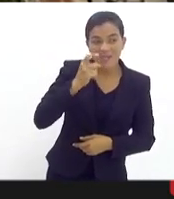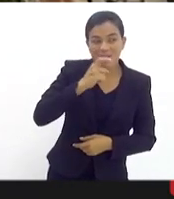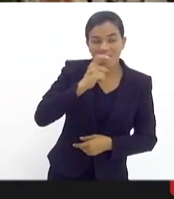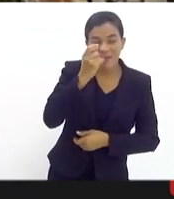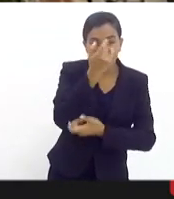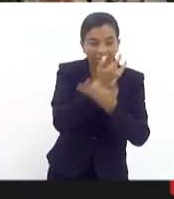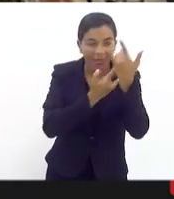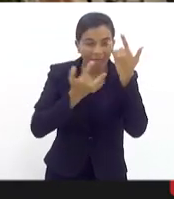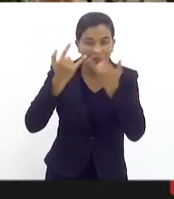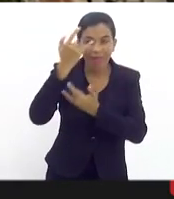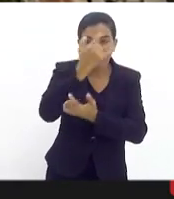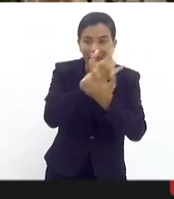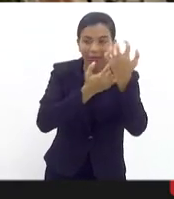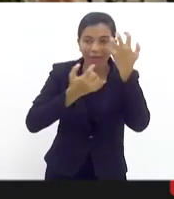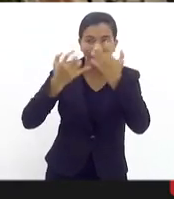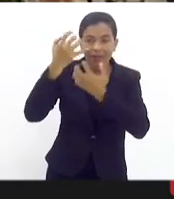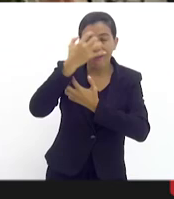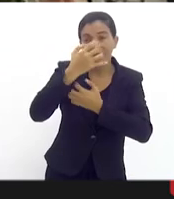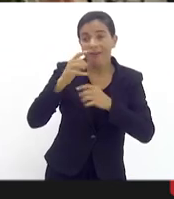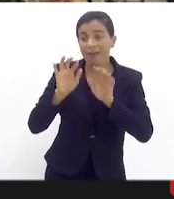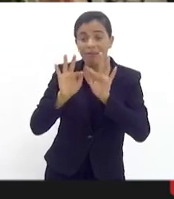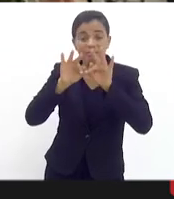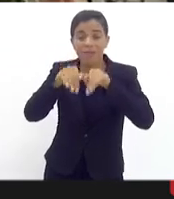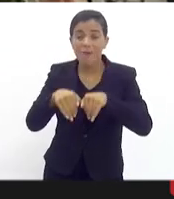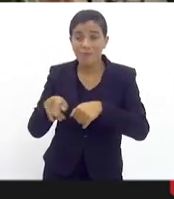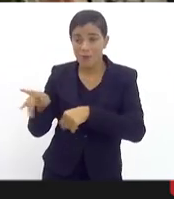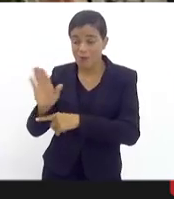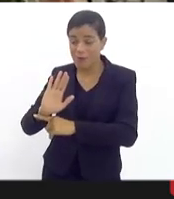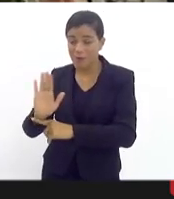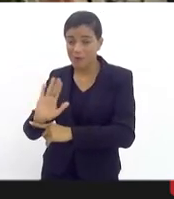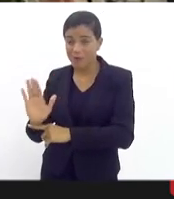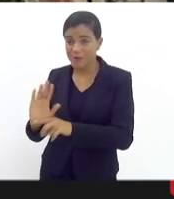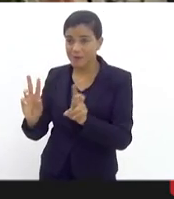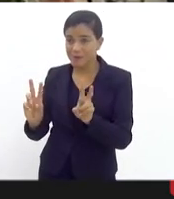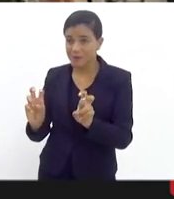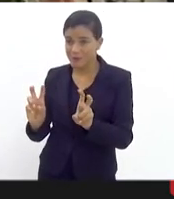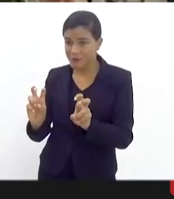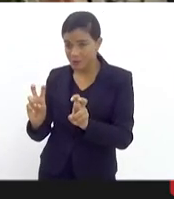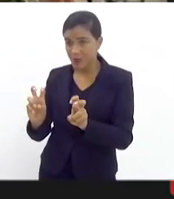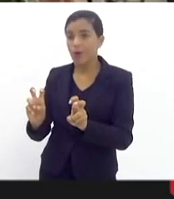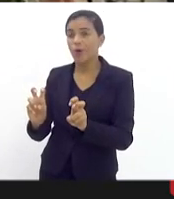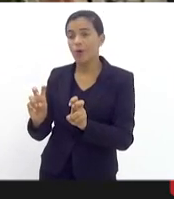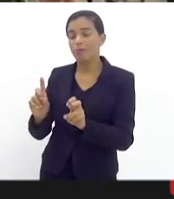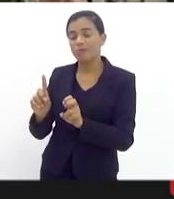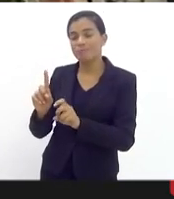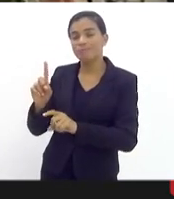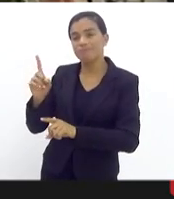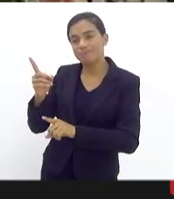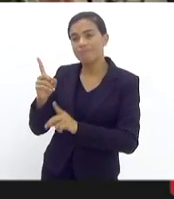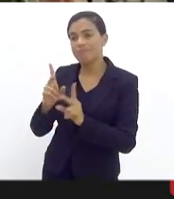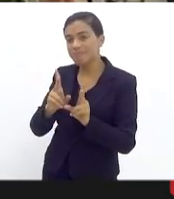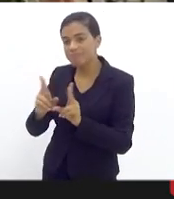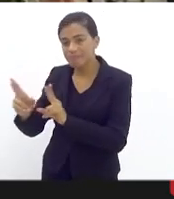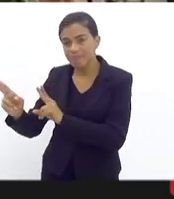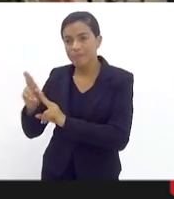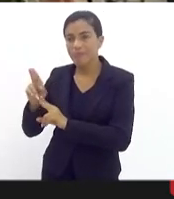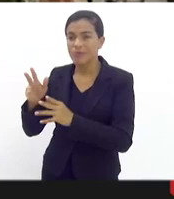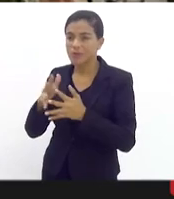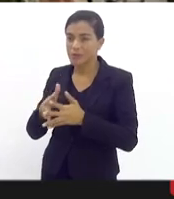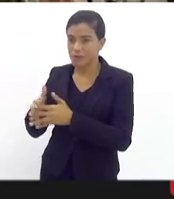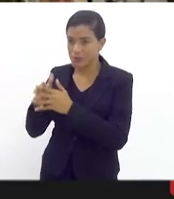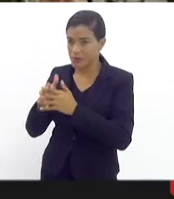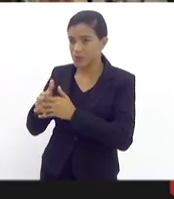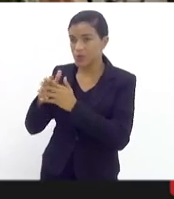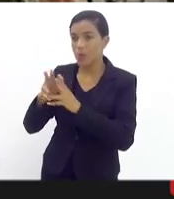mentira. Depois ela terminou com esse vídeo produzido nos Estados Unidos sobre a campanha